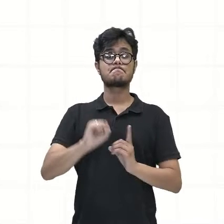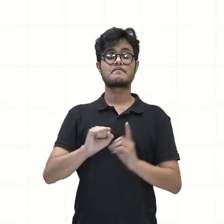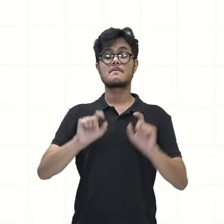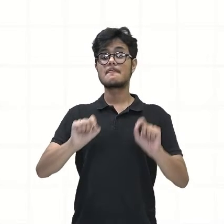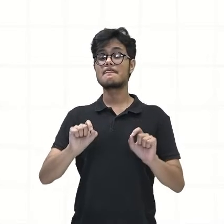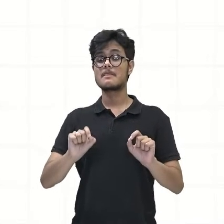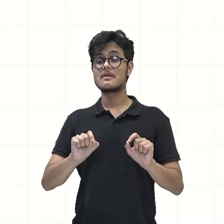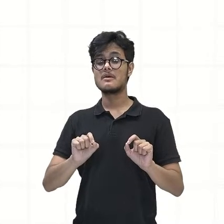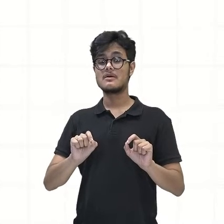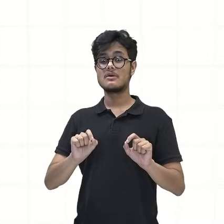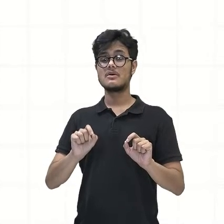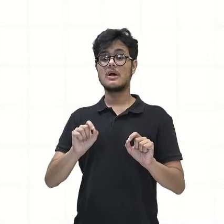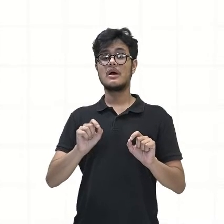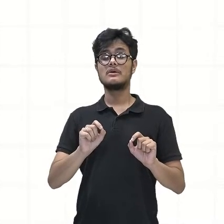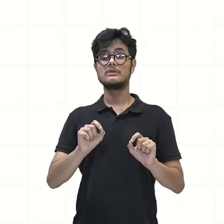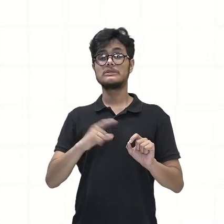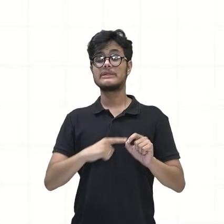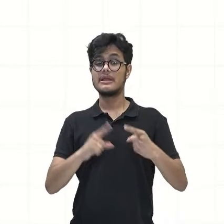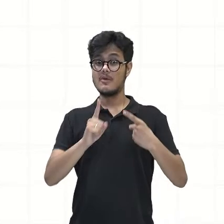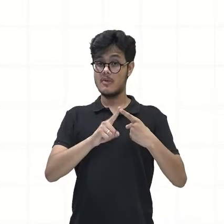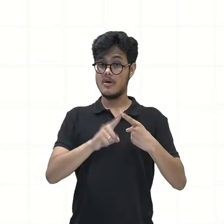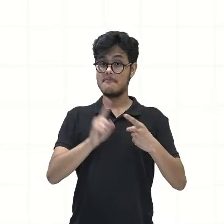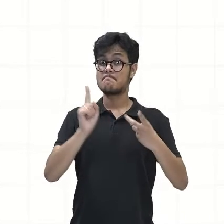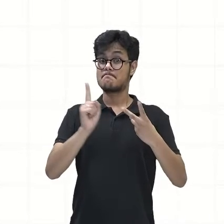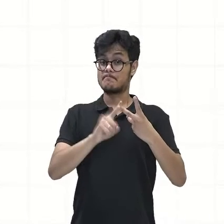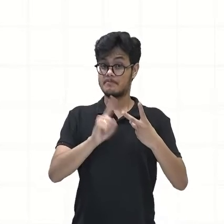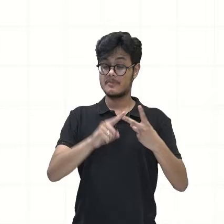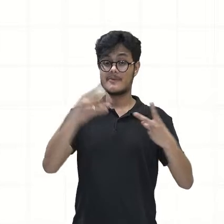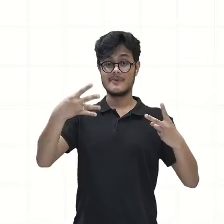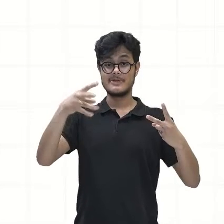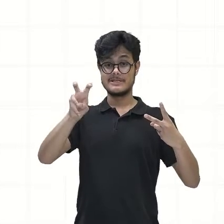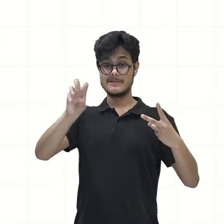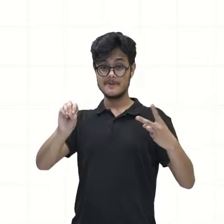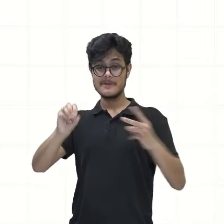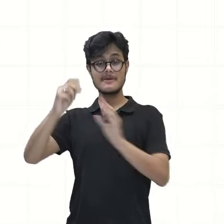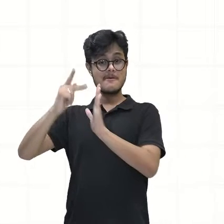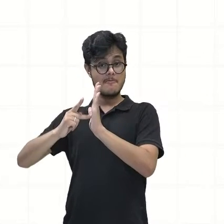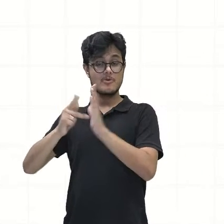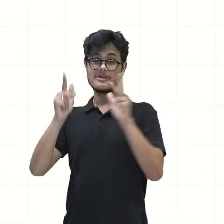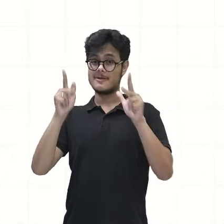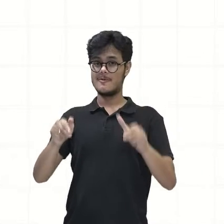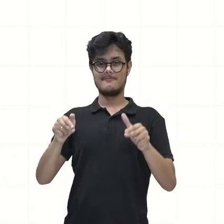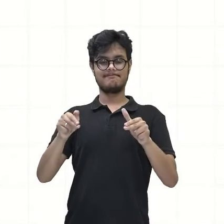fizeram 450 pontos. Então,